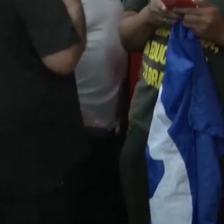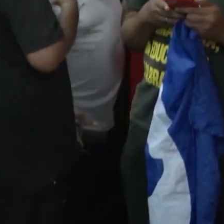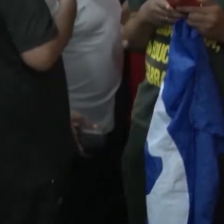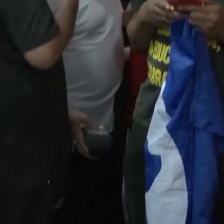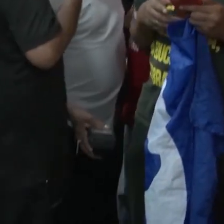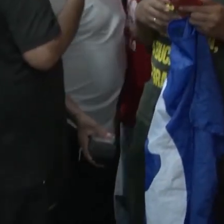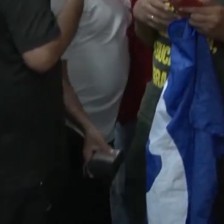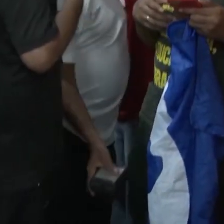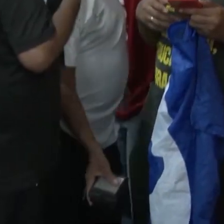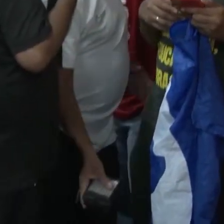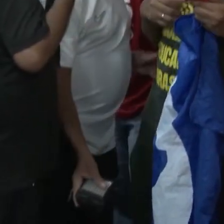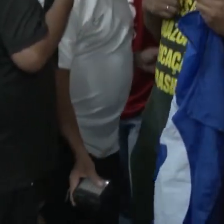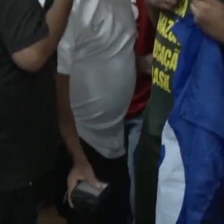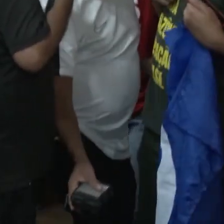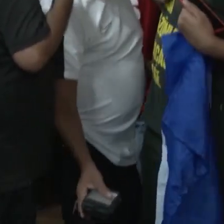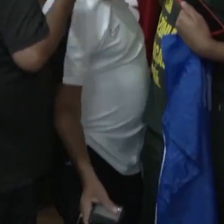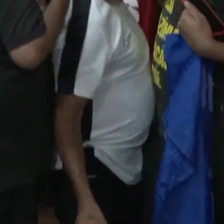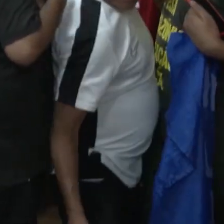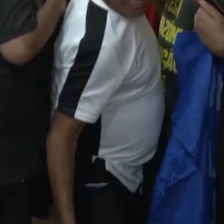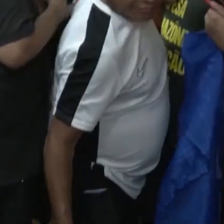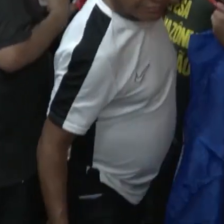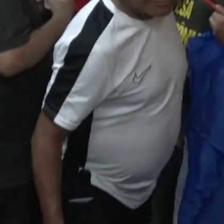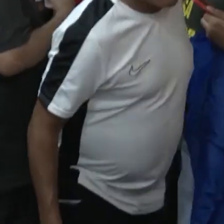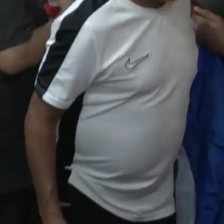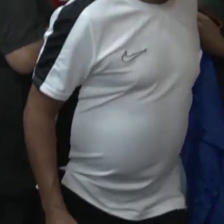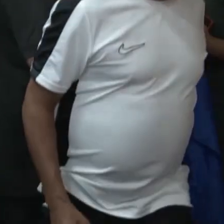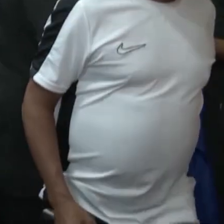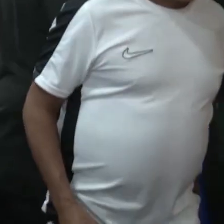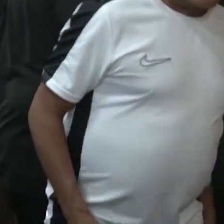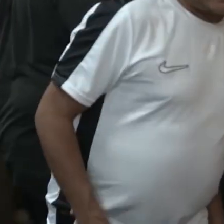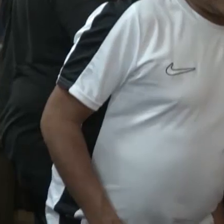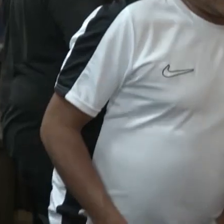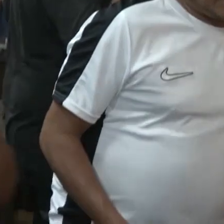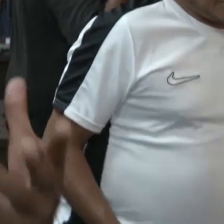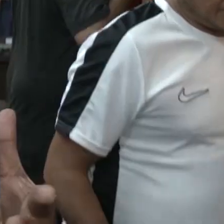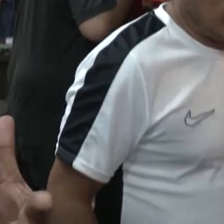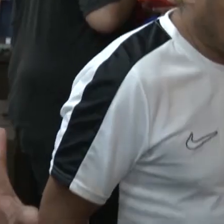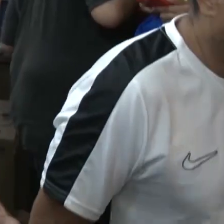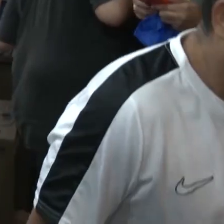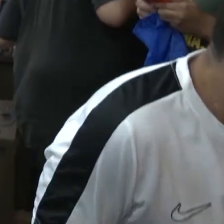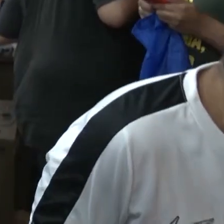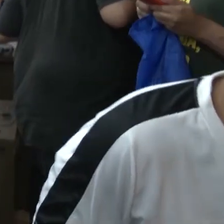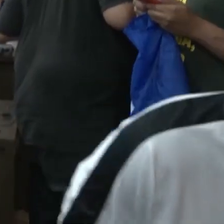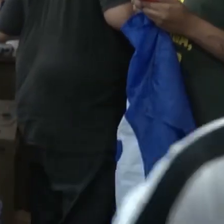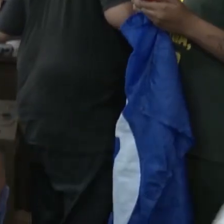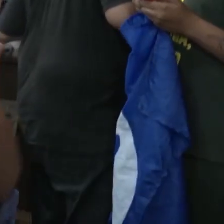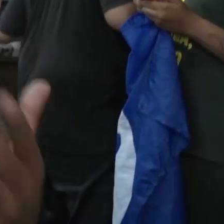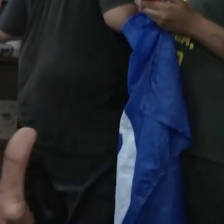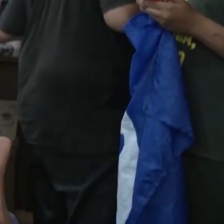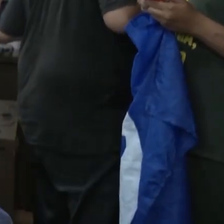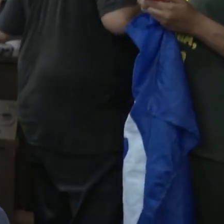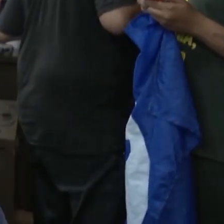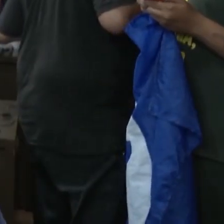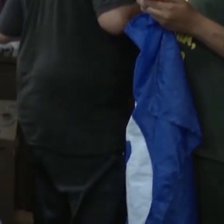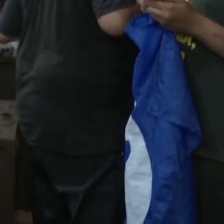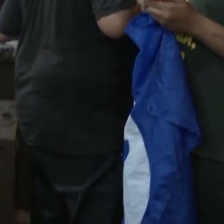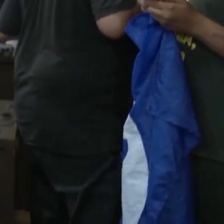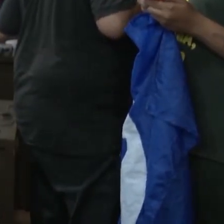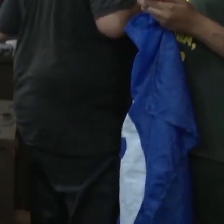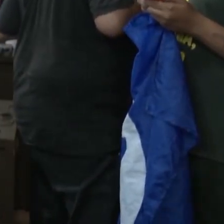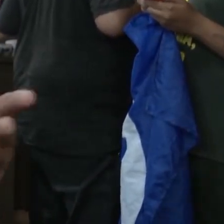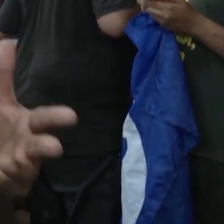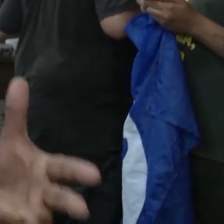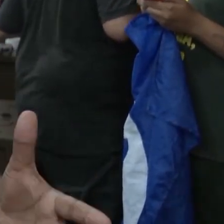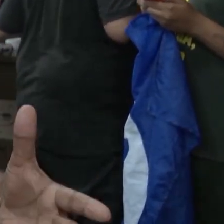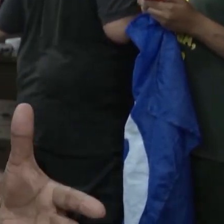todos, na nossa concepção sem limite, que vai lhe permitir ser dono da cidade, circular pelos espaços culturais, pelos espaços das